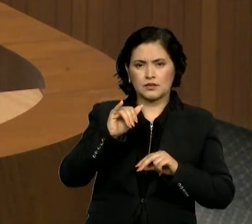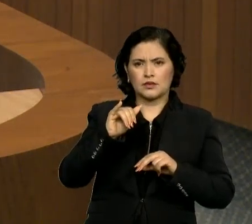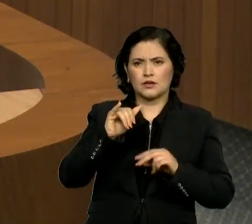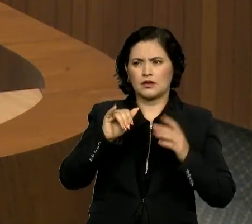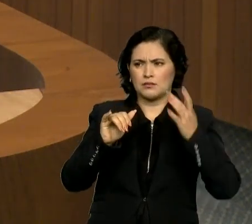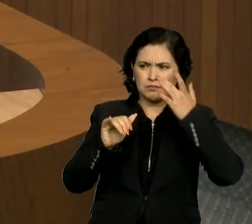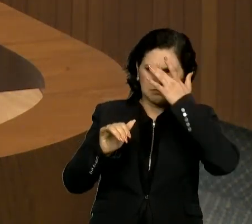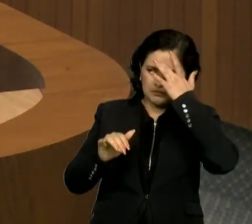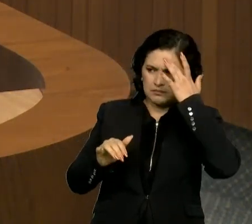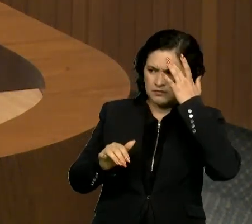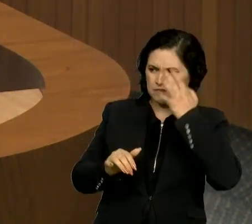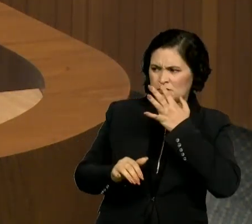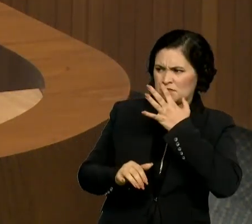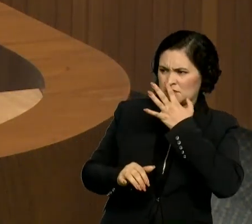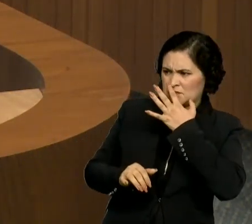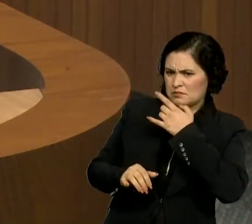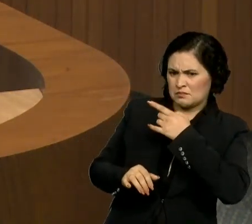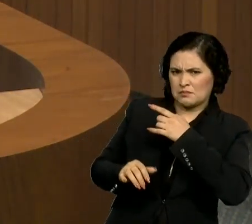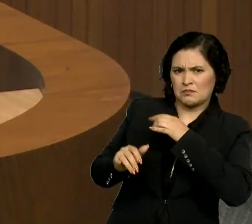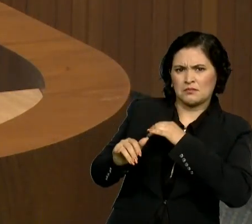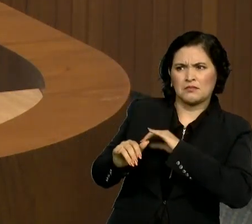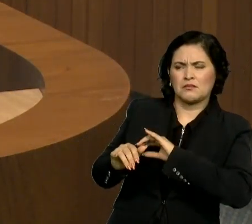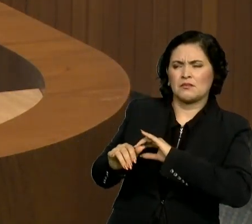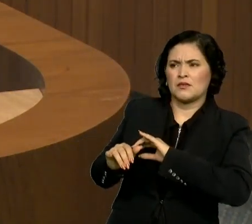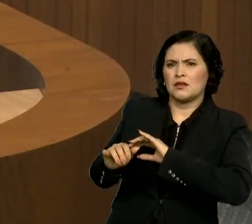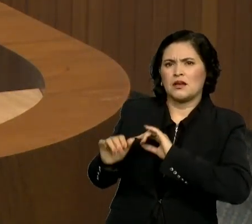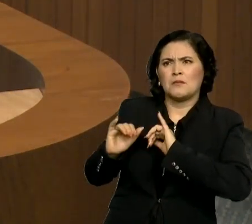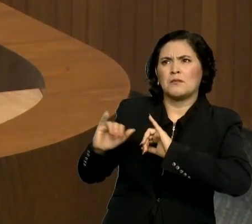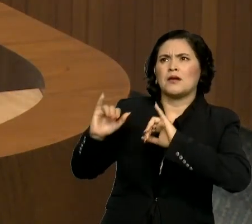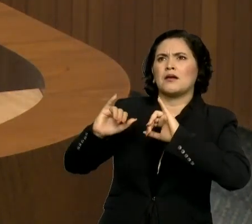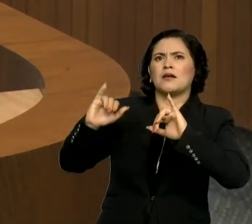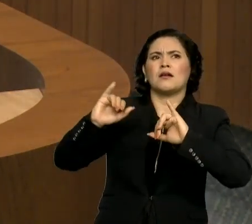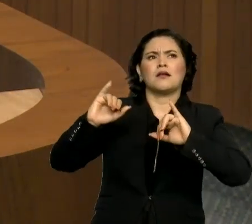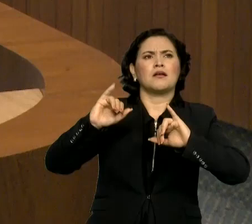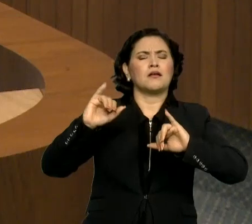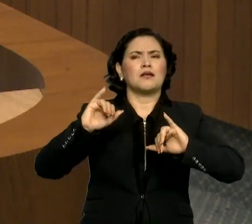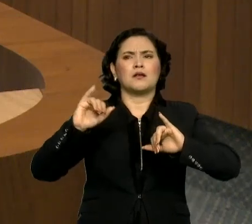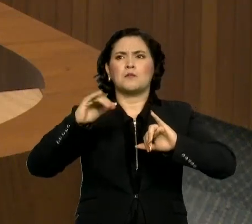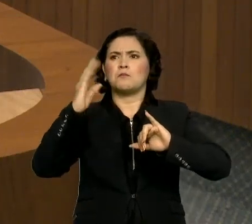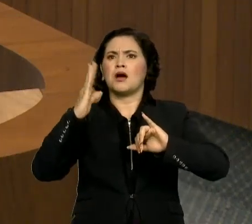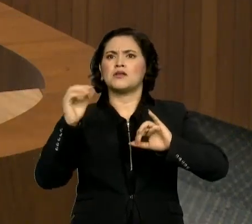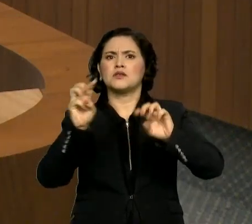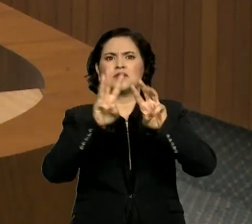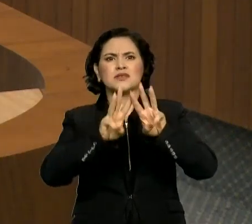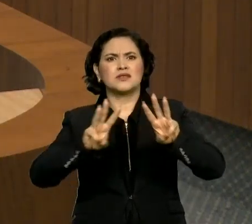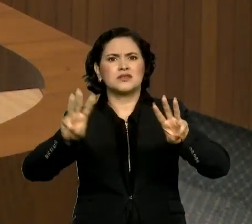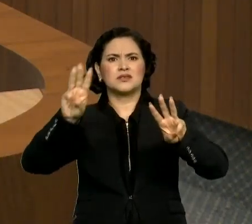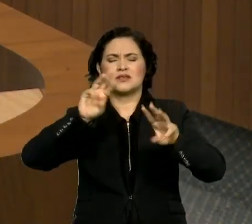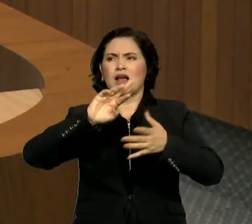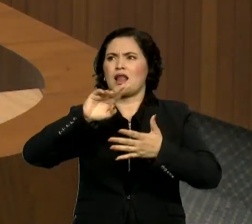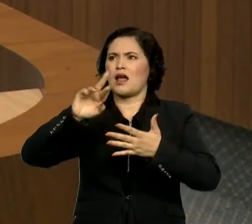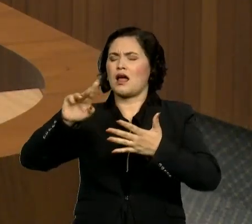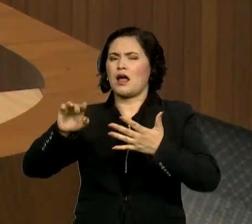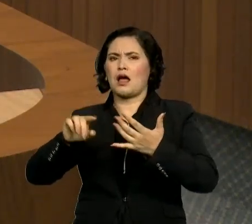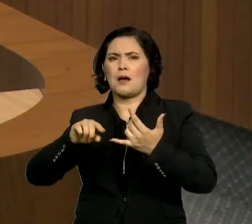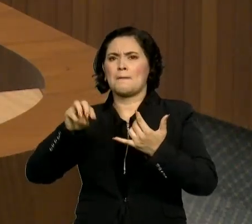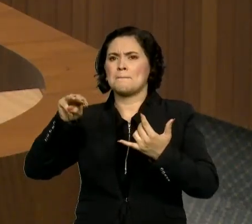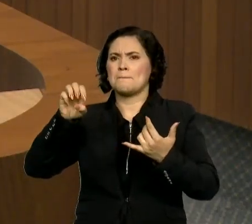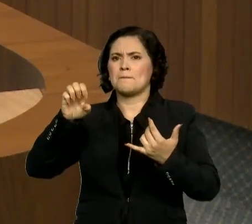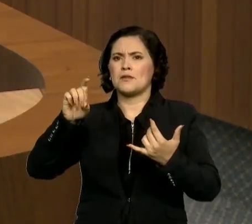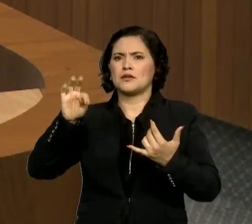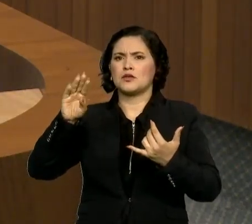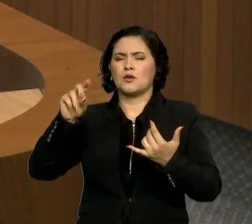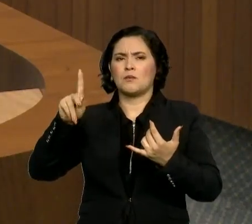que foi uma repercussão nacional. Saiu em vários portais, saiu no Metrópolis, me parece que saiu no